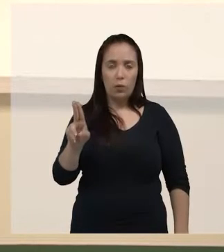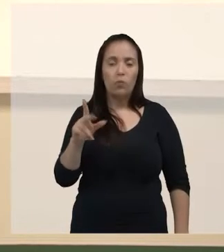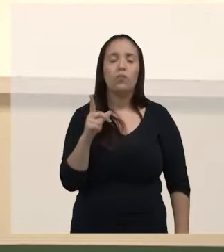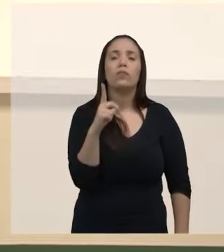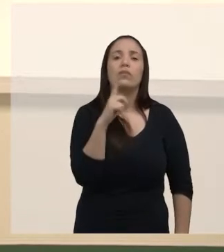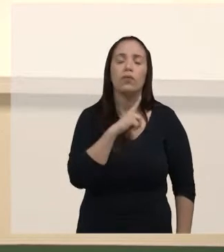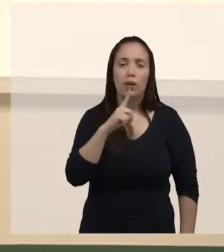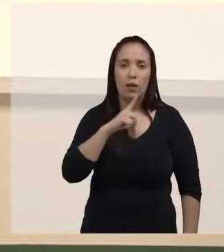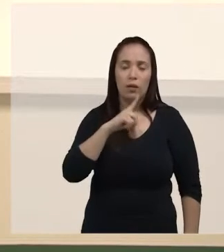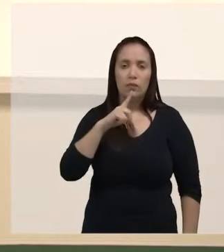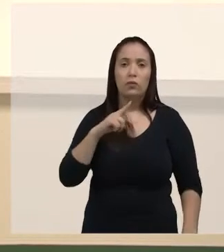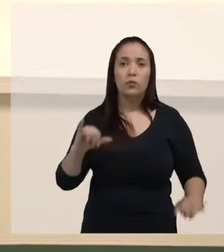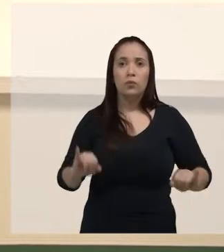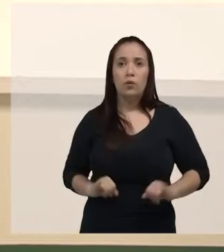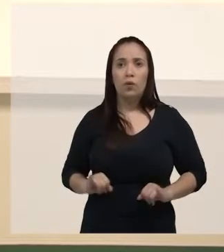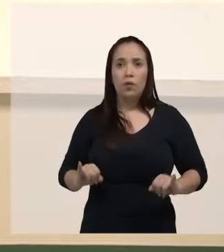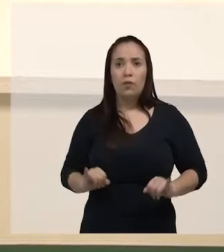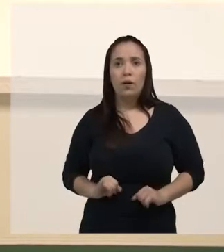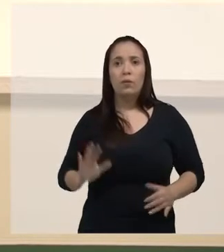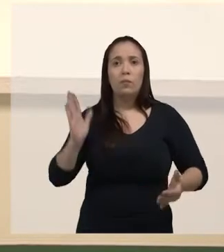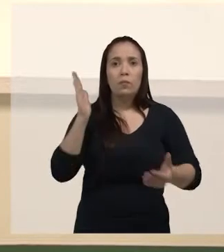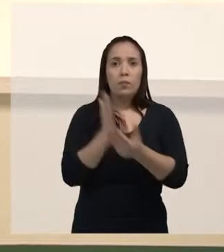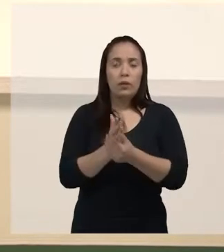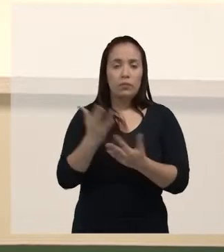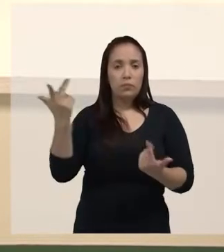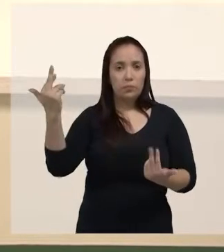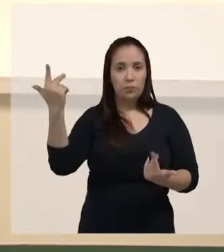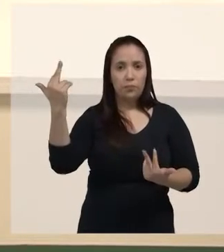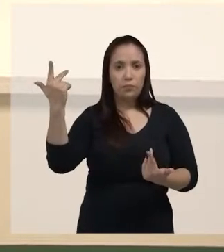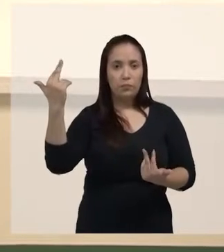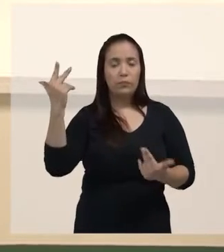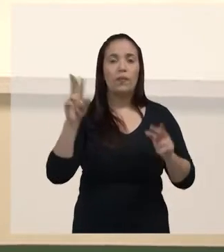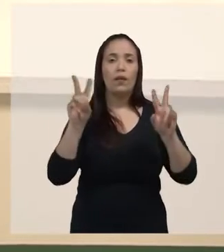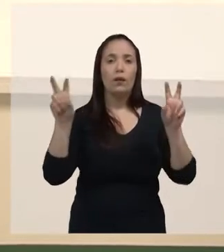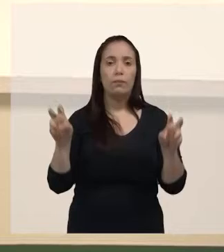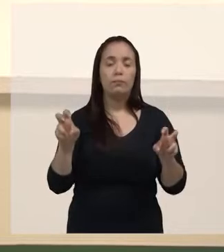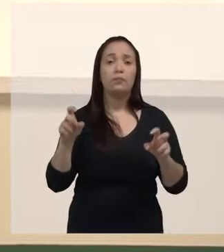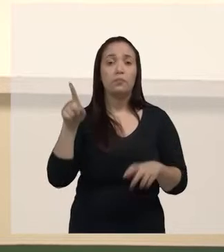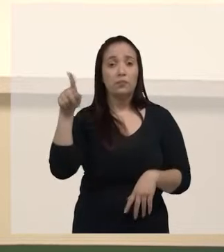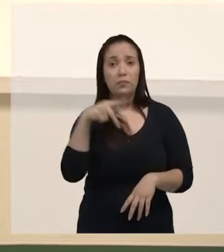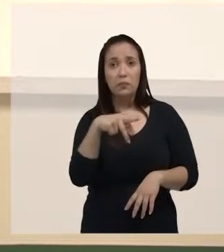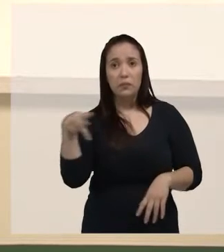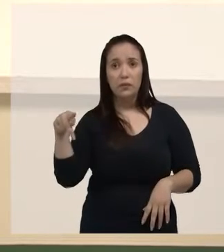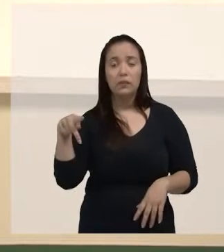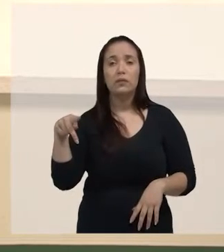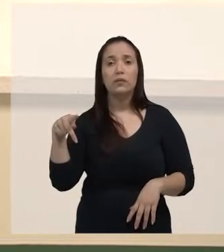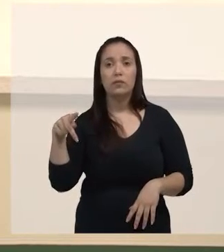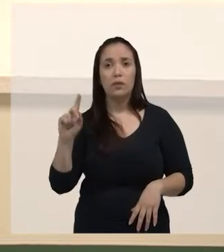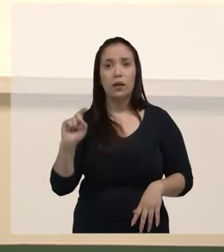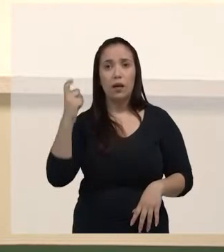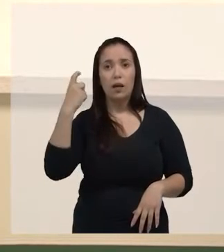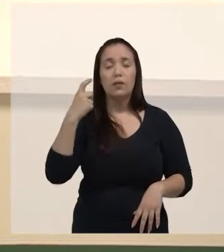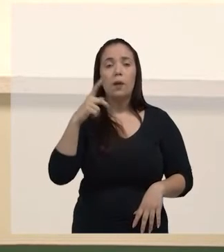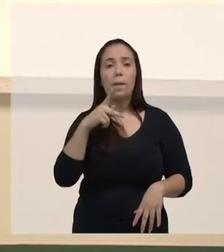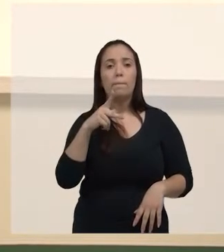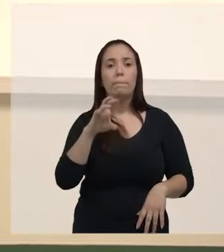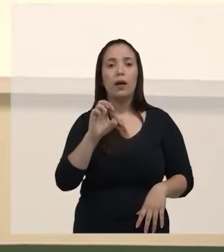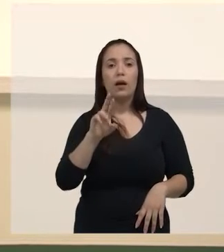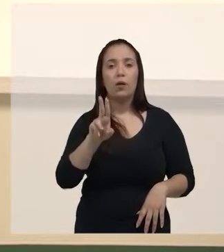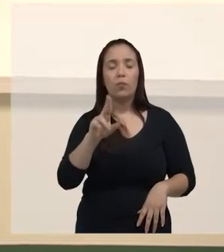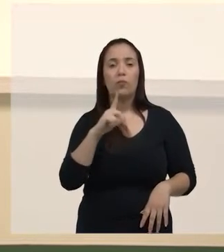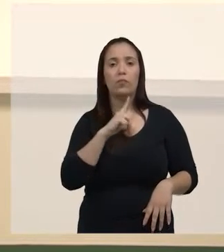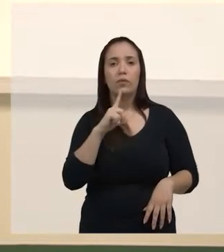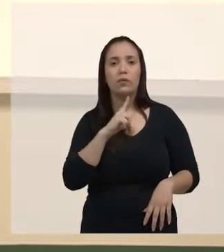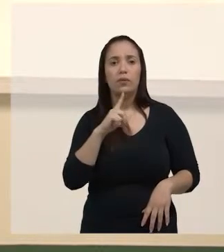países aqui na América do Sul estão sofrendo processos parecidos com o nosso em relação ao Debrecht. Caiu presidentes aí, tem ex-presidente do Peru